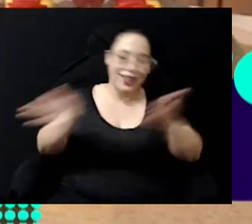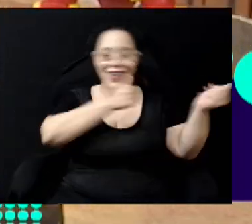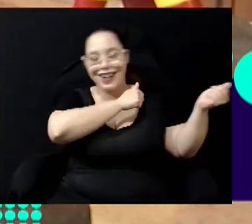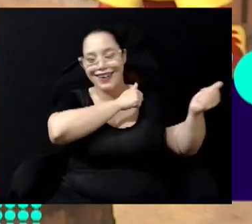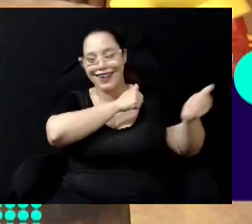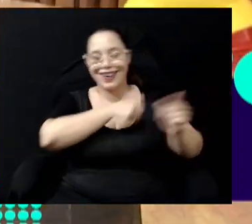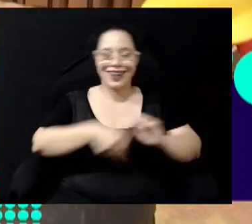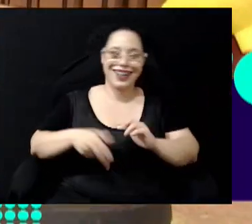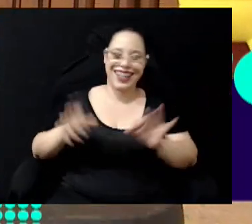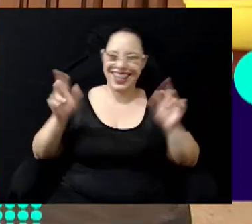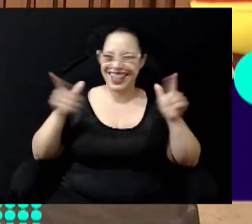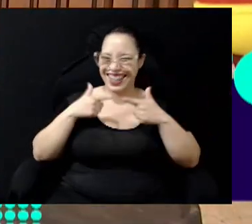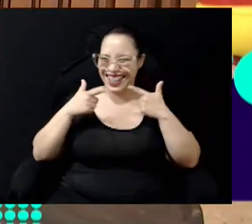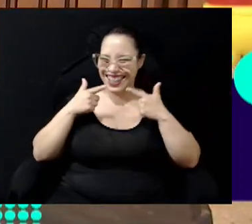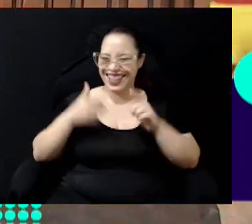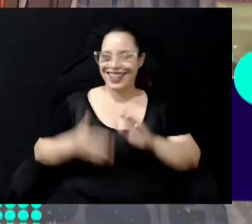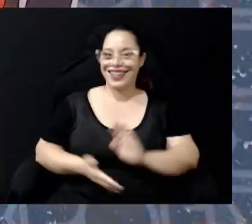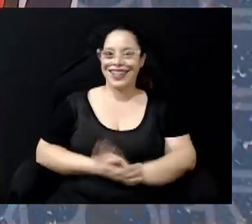aí.